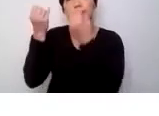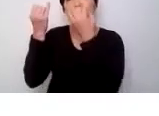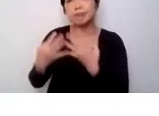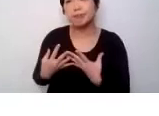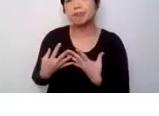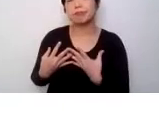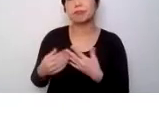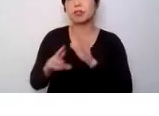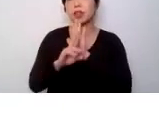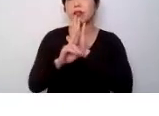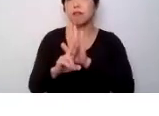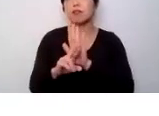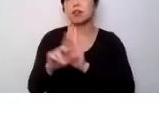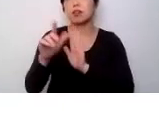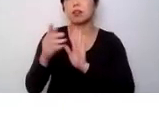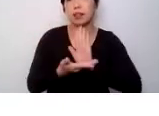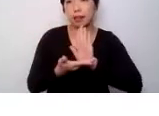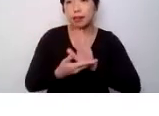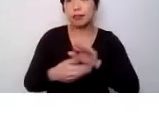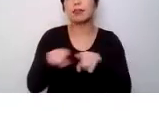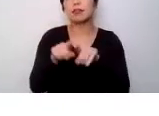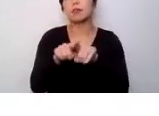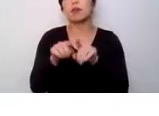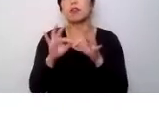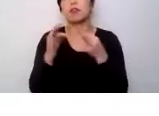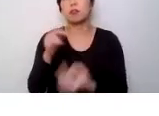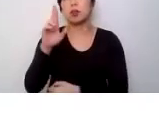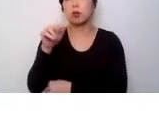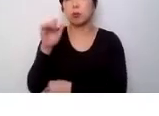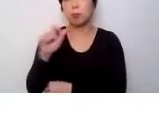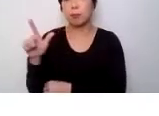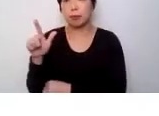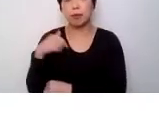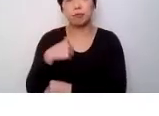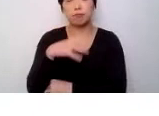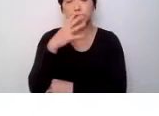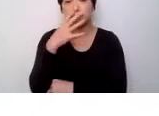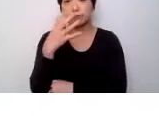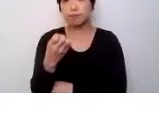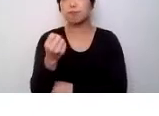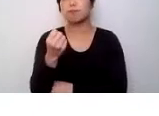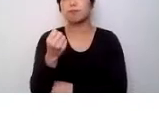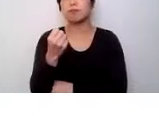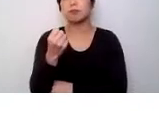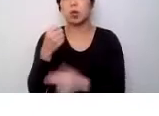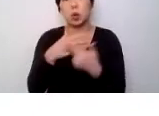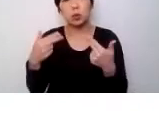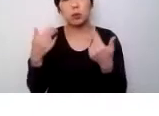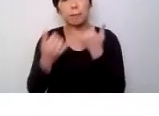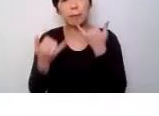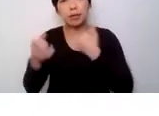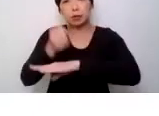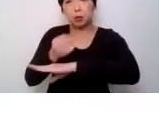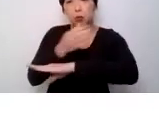referências da Lina e da família Robel eu fiquei muito impressionada em como o que aparece ser extremamente moderno como arquitetura